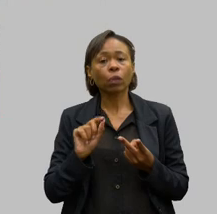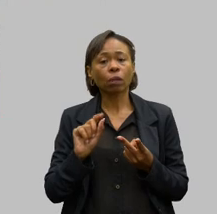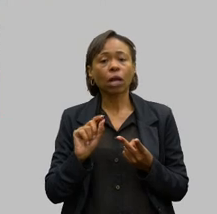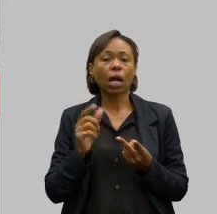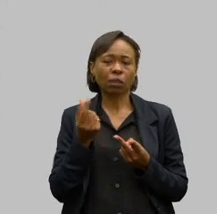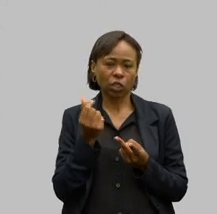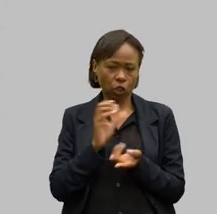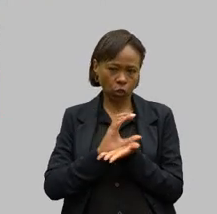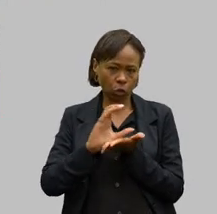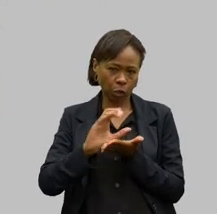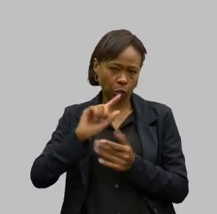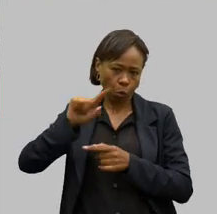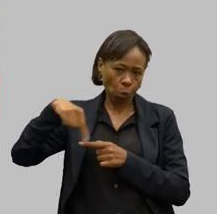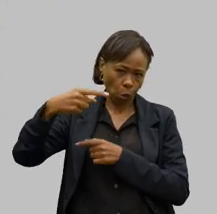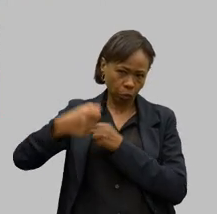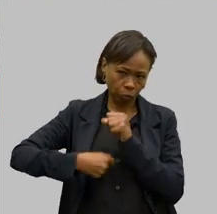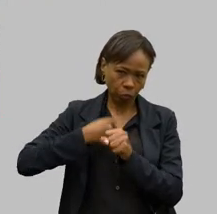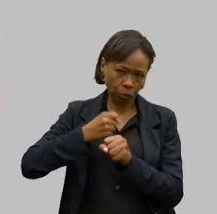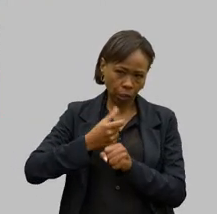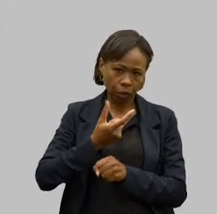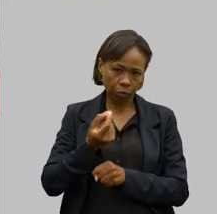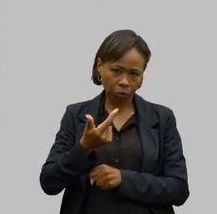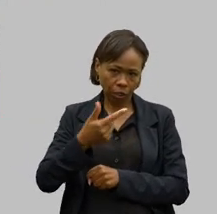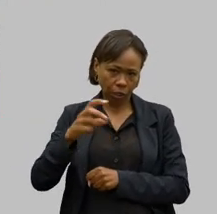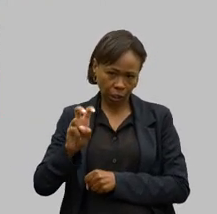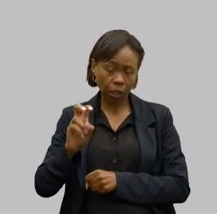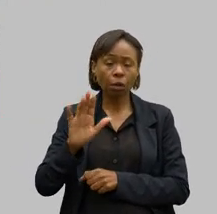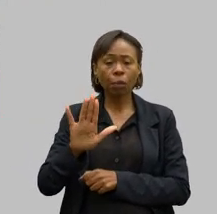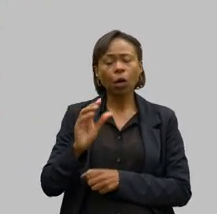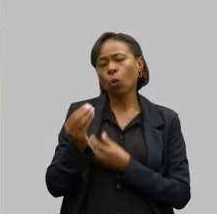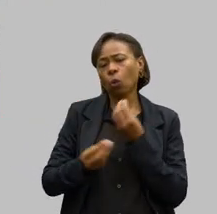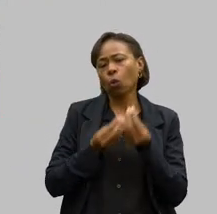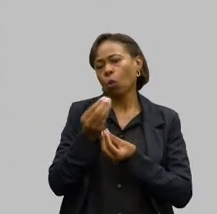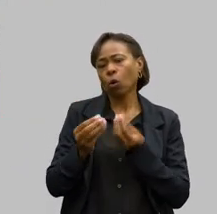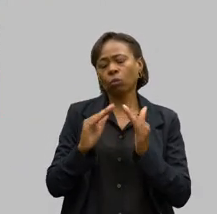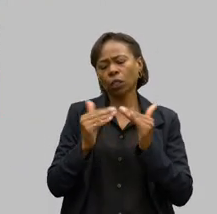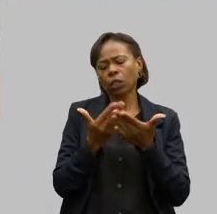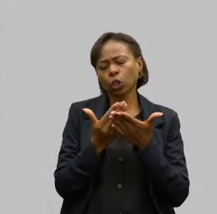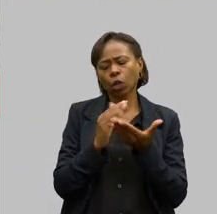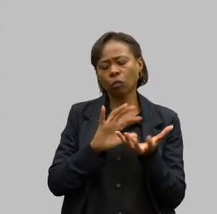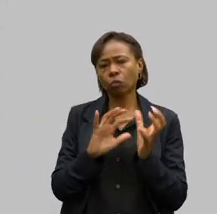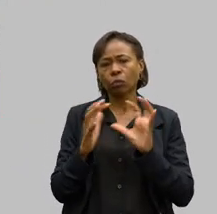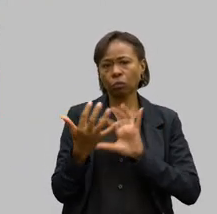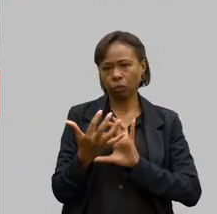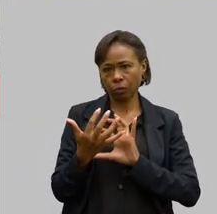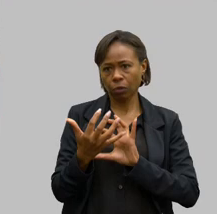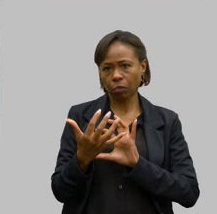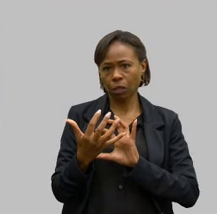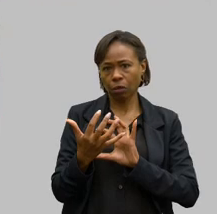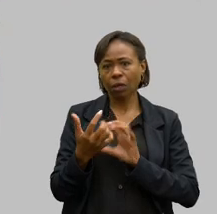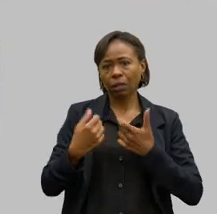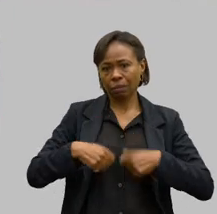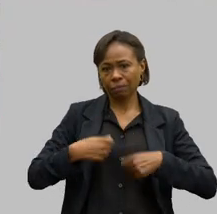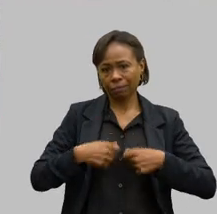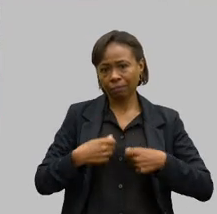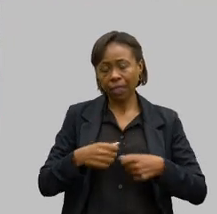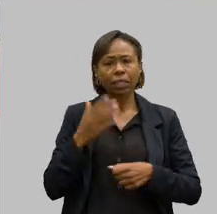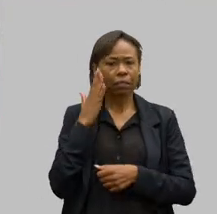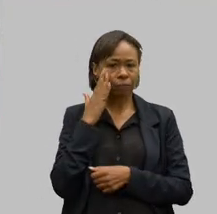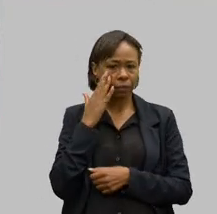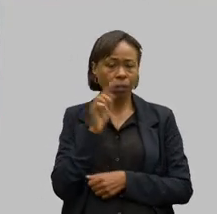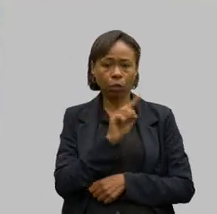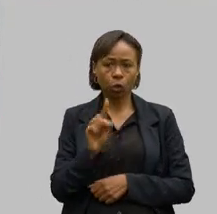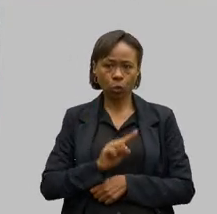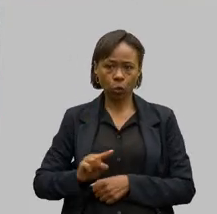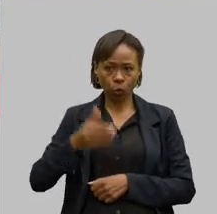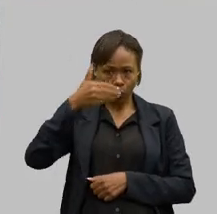exercício. E eu queria saber como vai ficar a reforma das escolas que são necessárias. A gente sabe que o governo Zema,